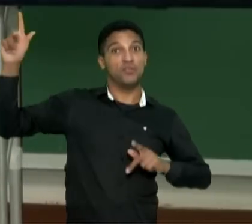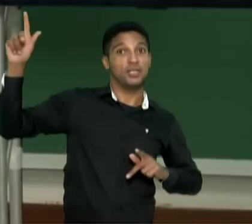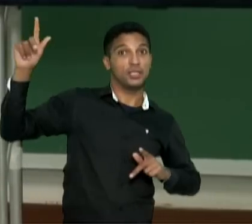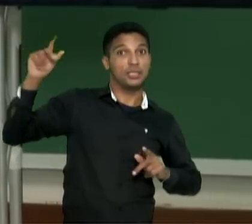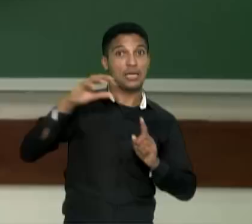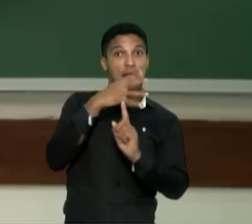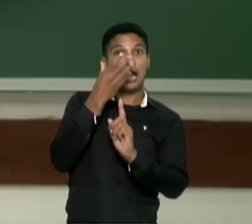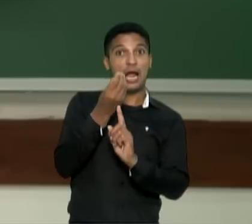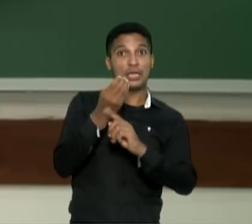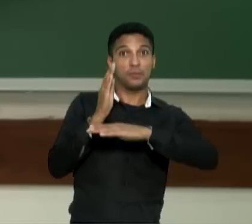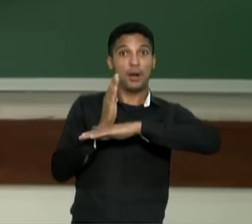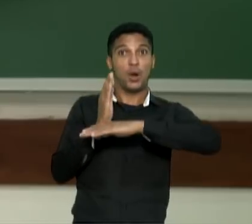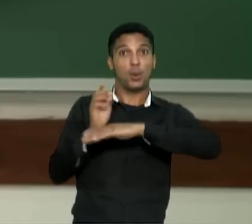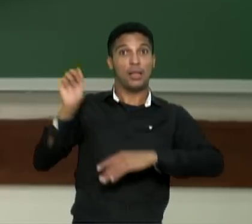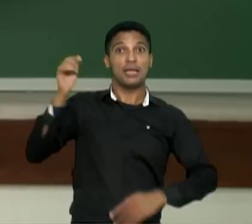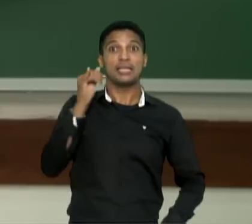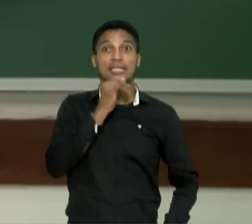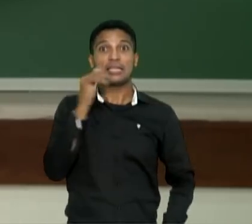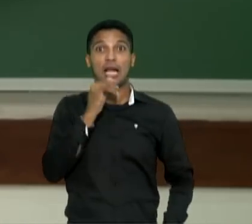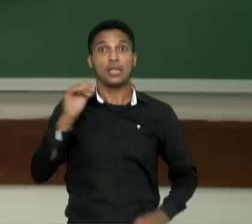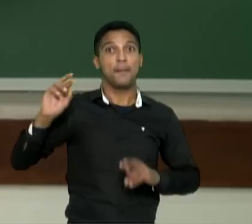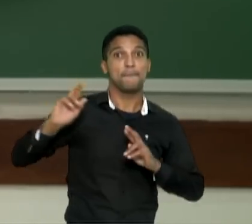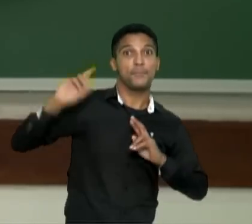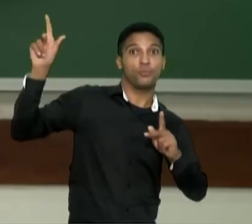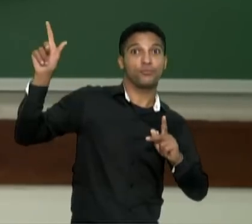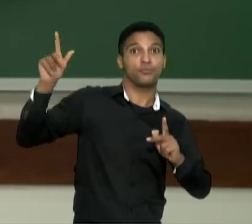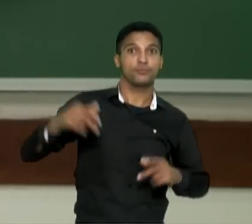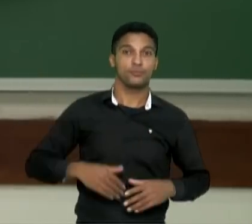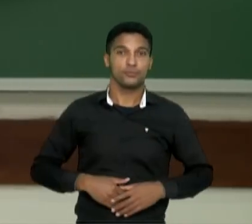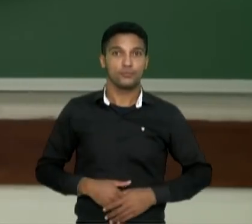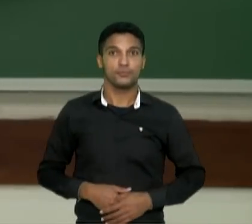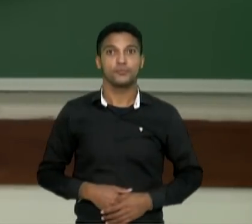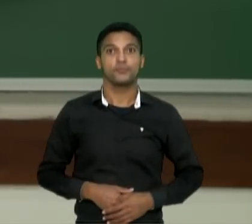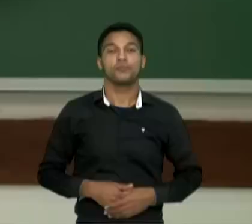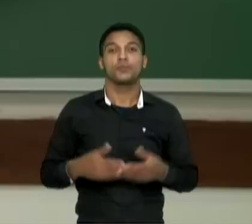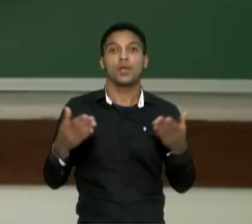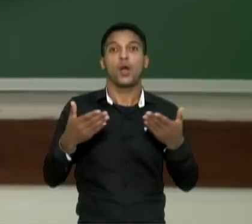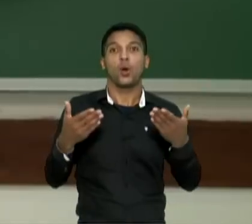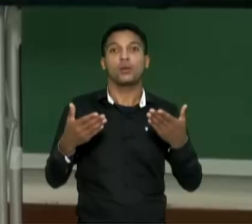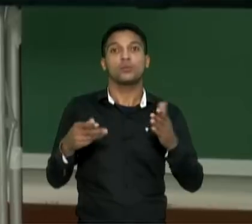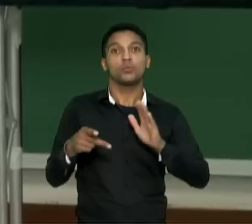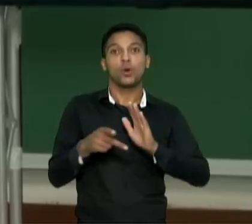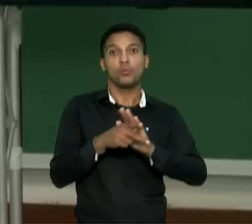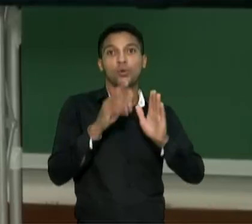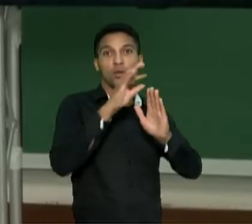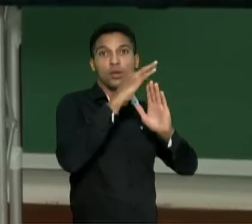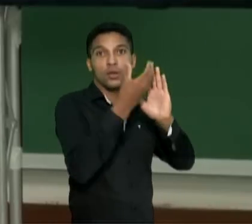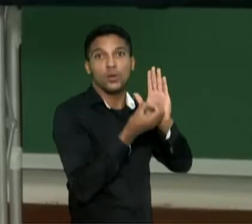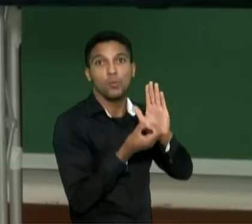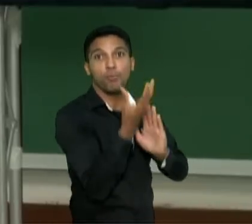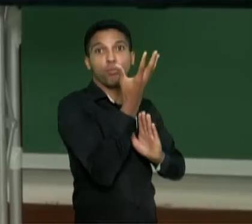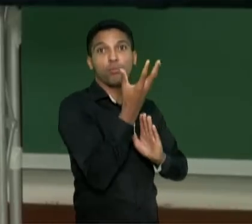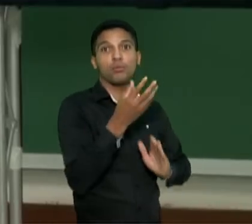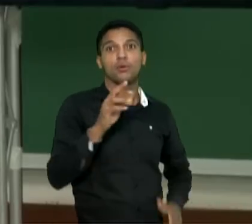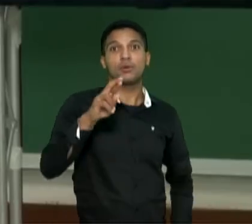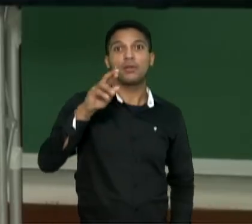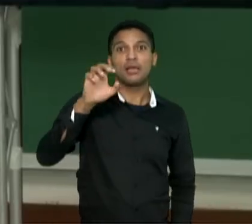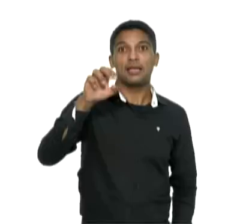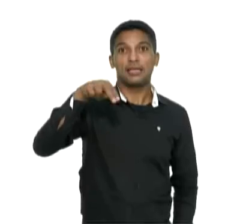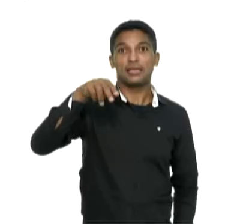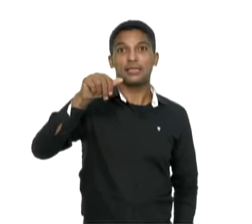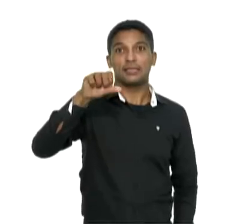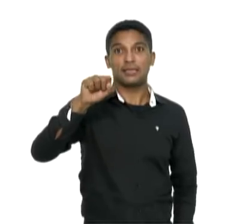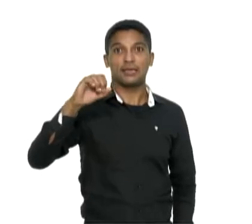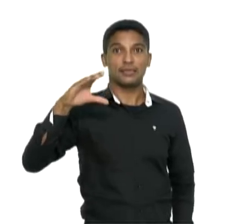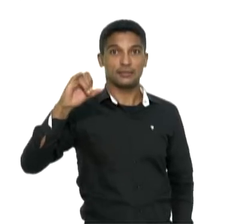italiano. Agora a gente vai para os nossos testes. O Renascimento foi, né, a resposta correta. A. Um período em